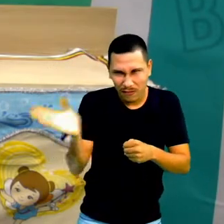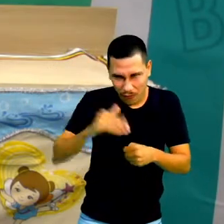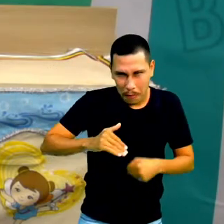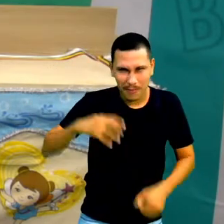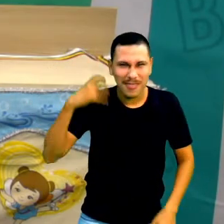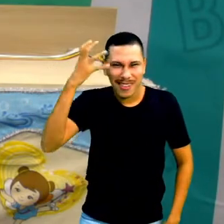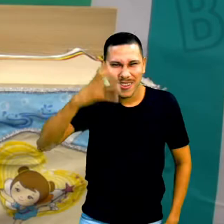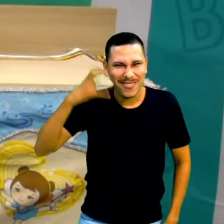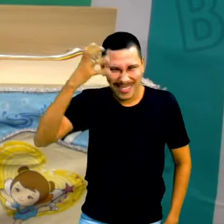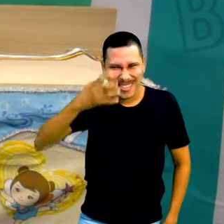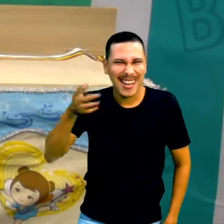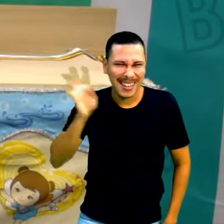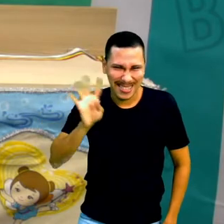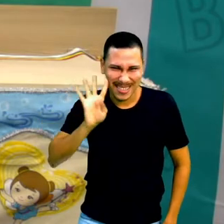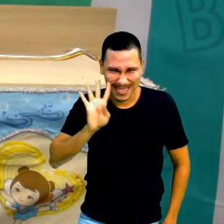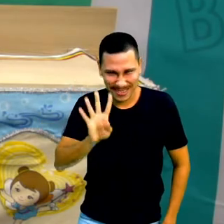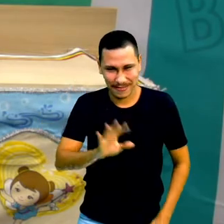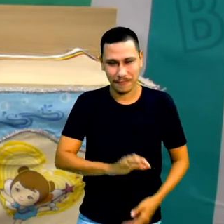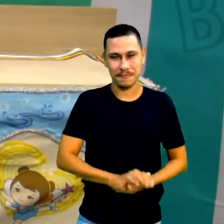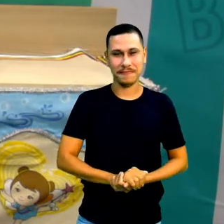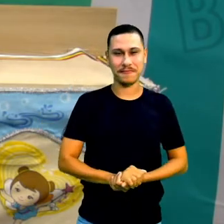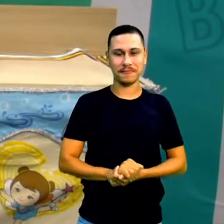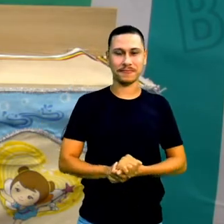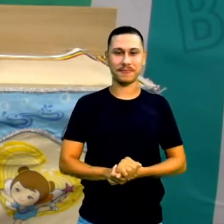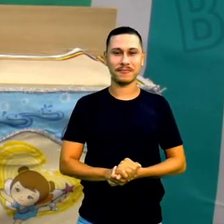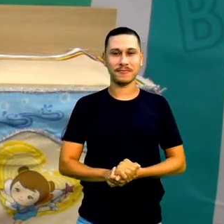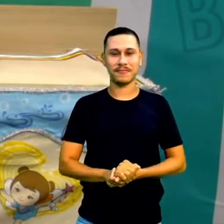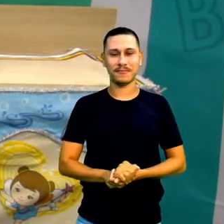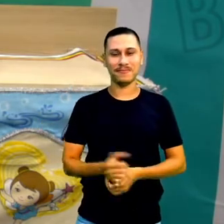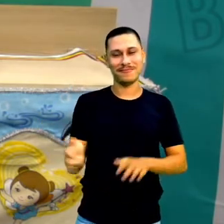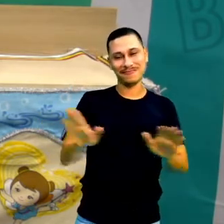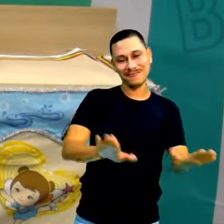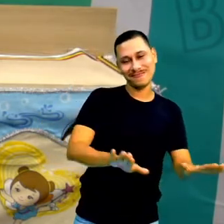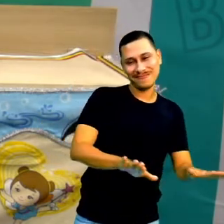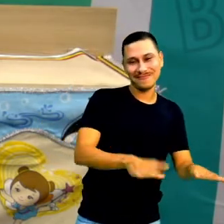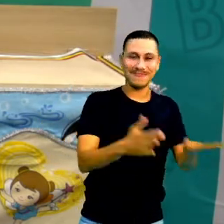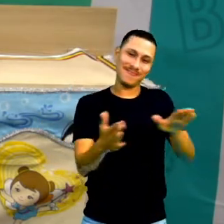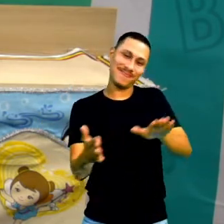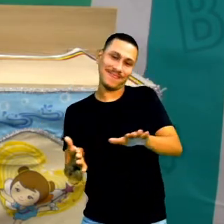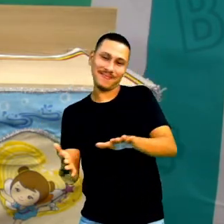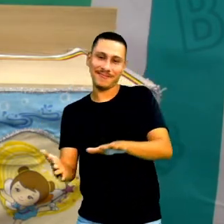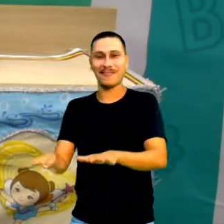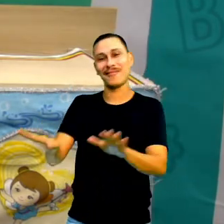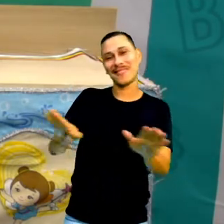aquela música primeiro, né, Leiturinha? Vamos lá!